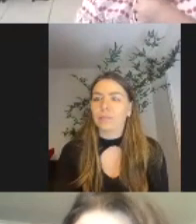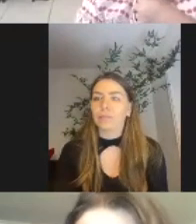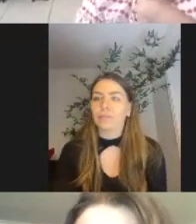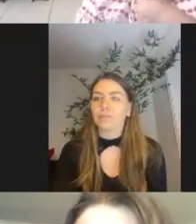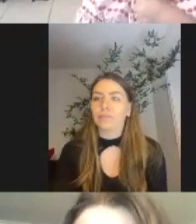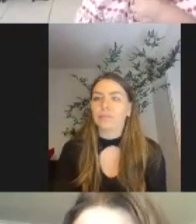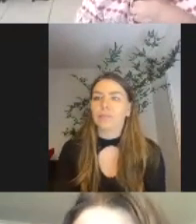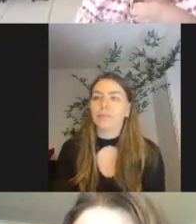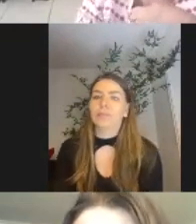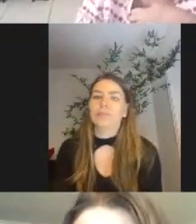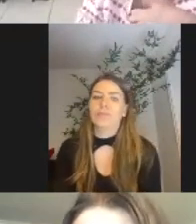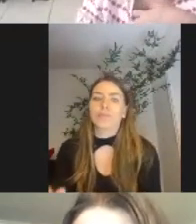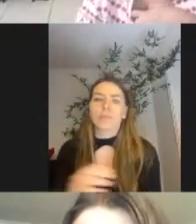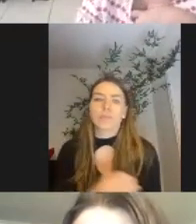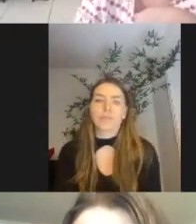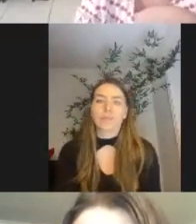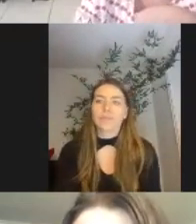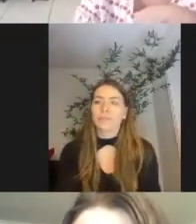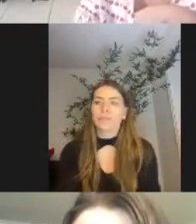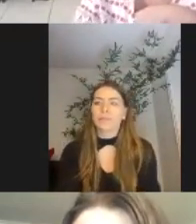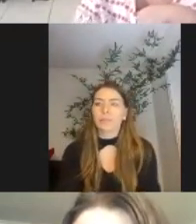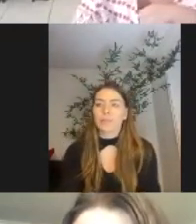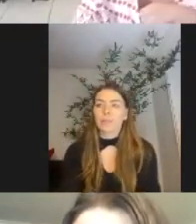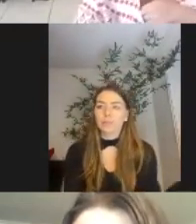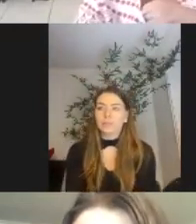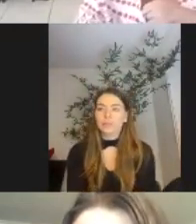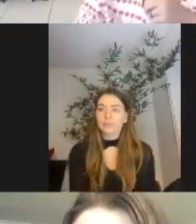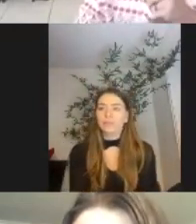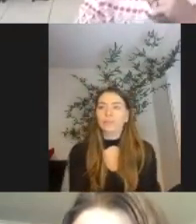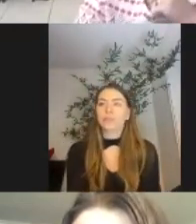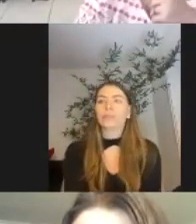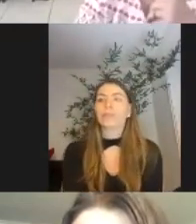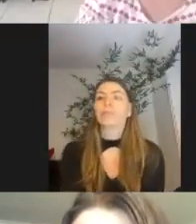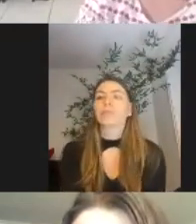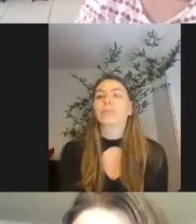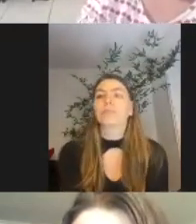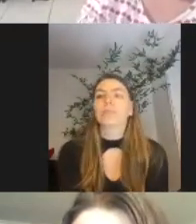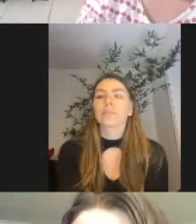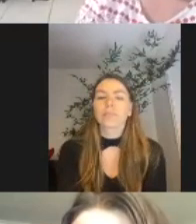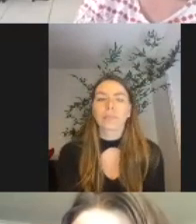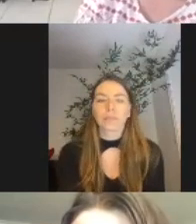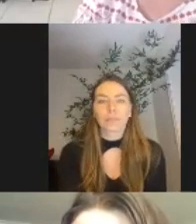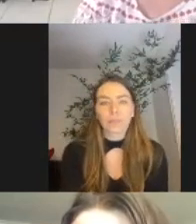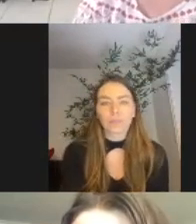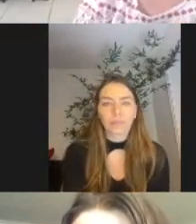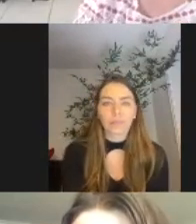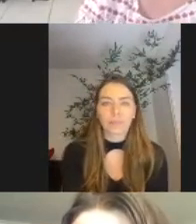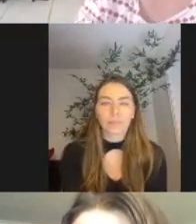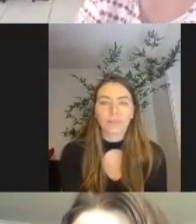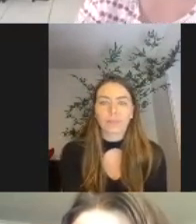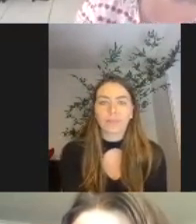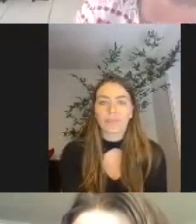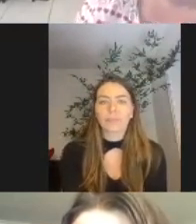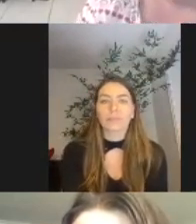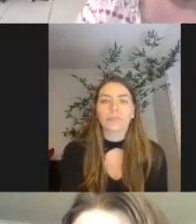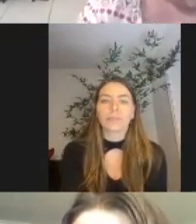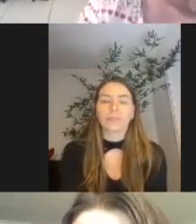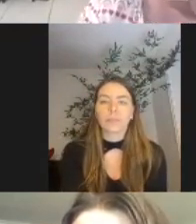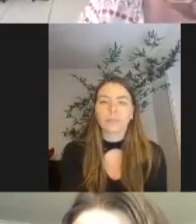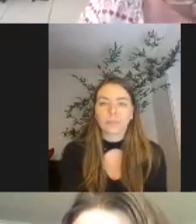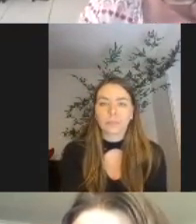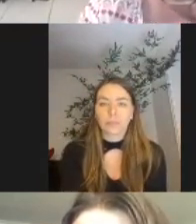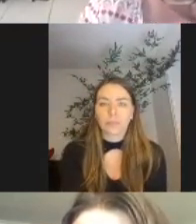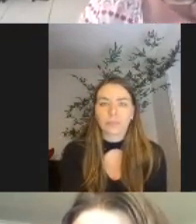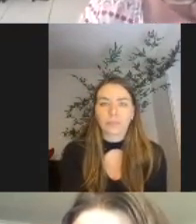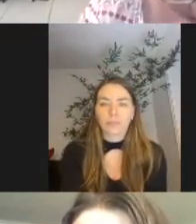30, vai fazer uma dieta com menos variação, né? Então, você não vai conseguir comer tanto, assim...